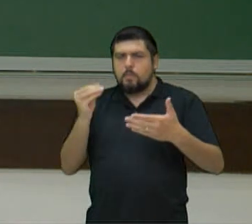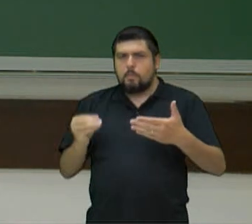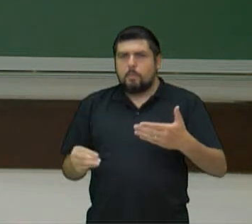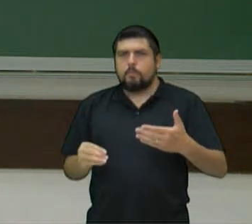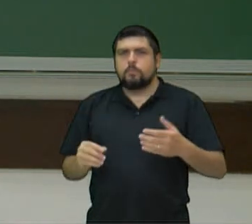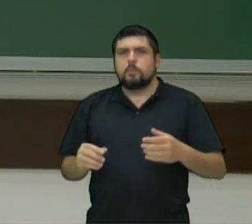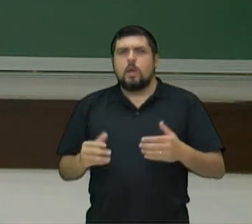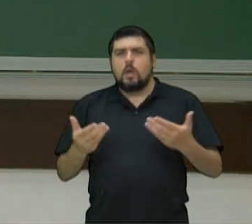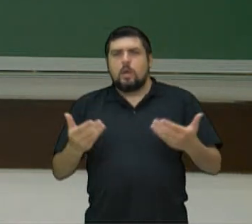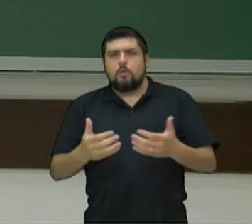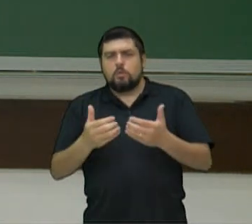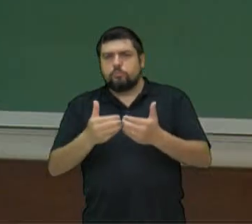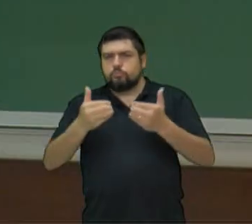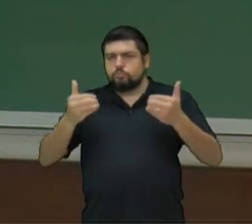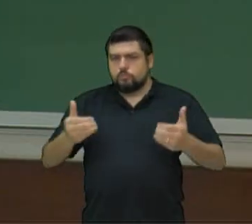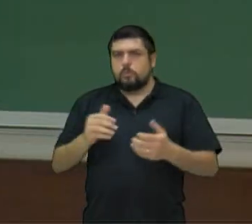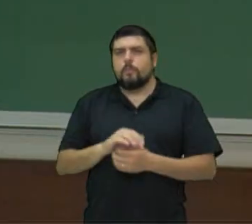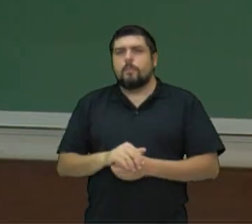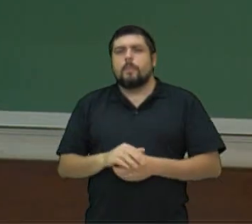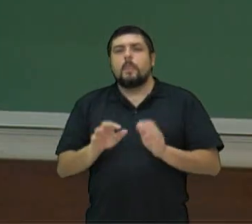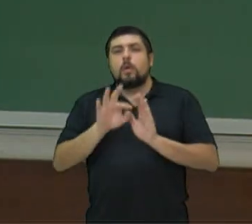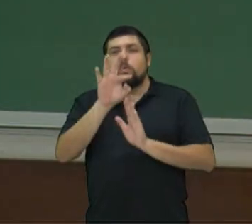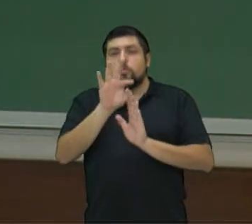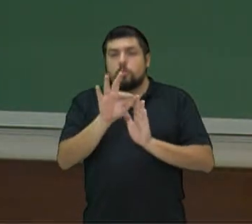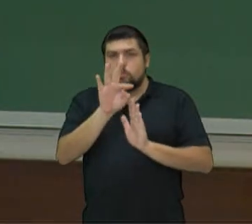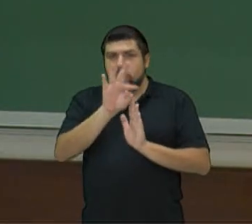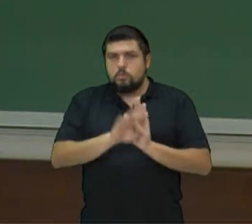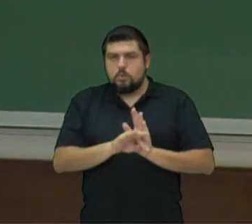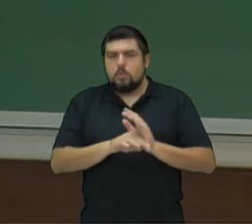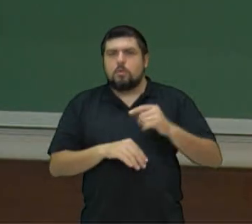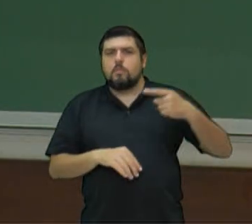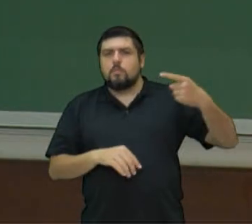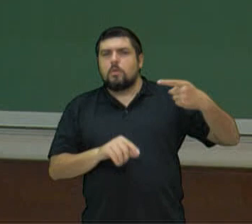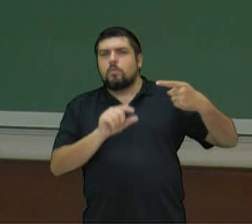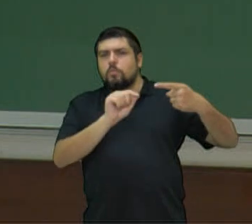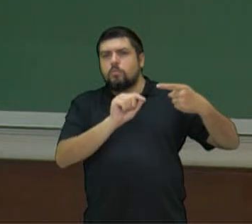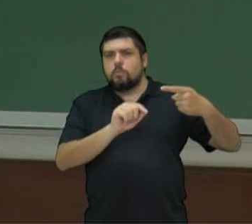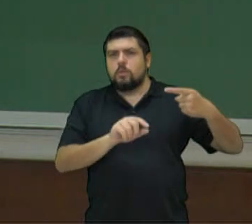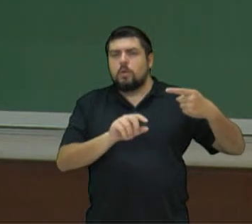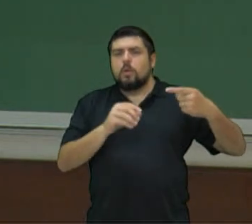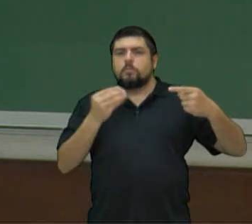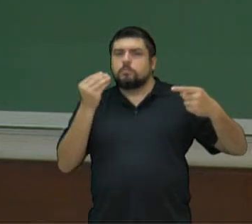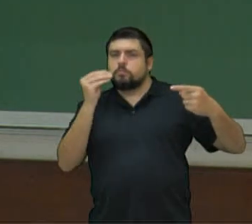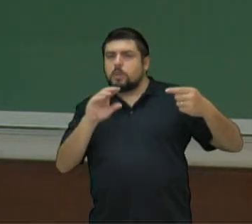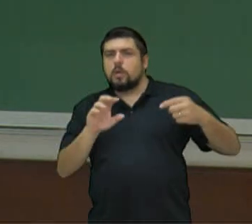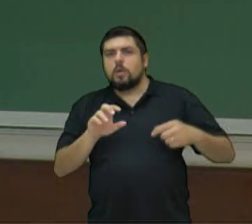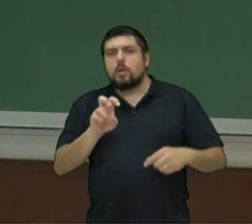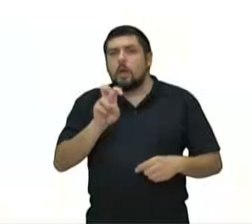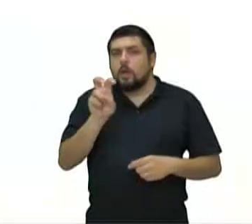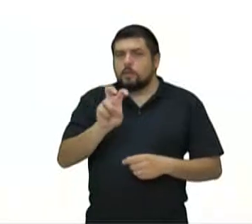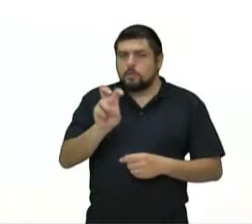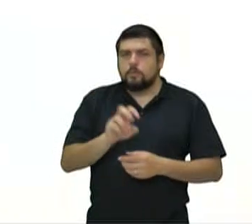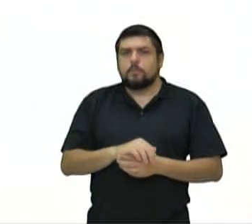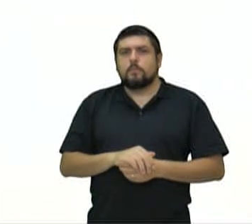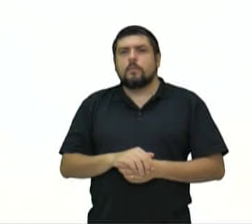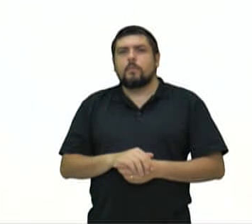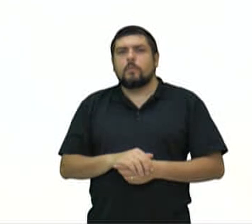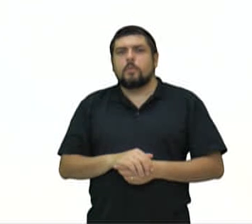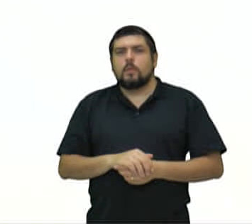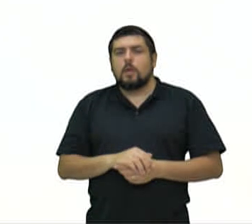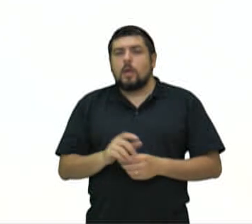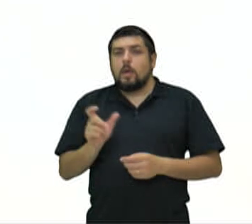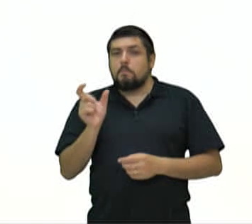dois. Tá? A primeira parte do texto, vocês vão responder o exercício 5A. Vocês vão completar o texto com a palavrinha